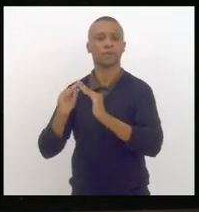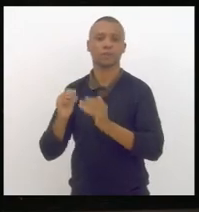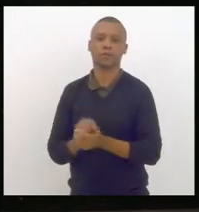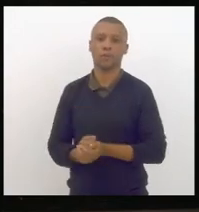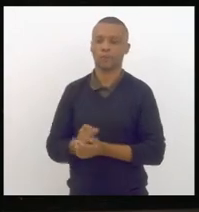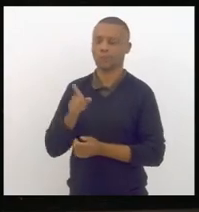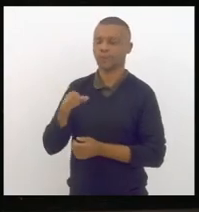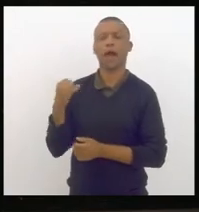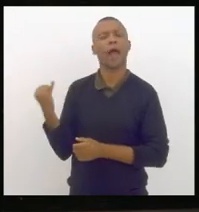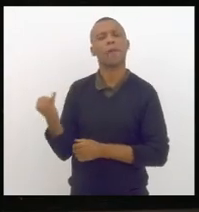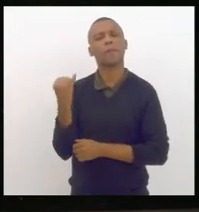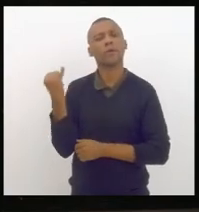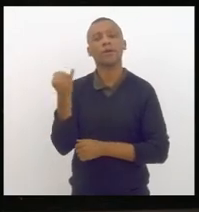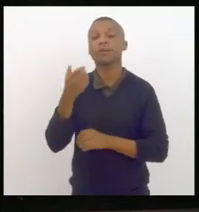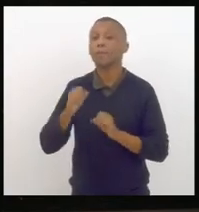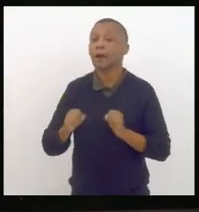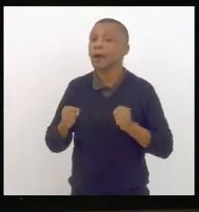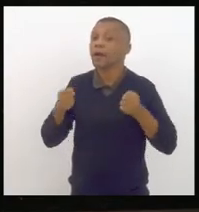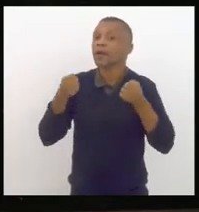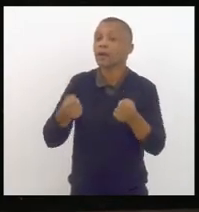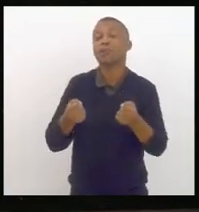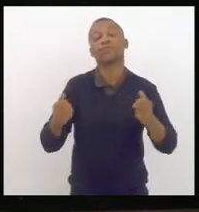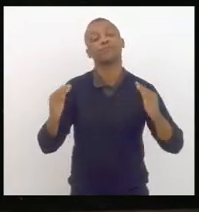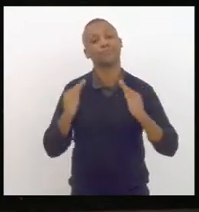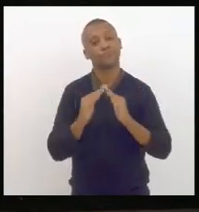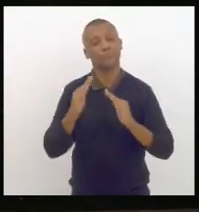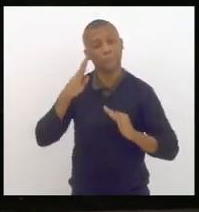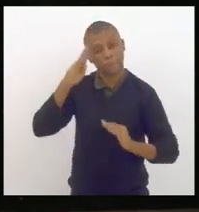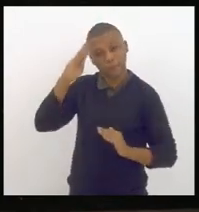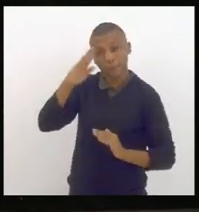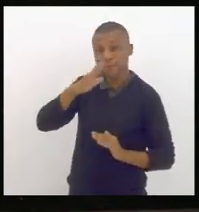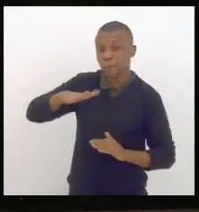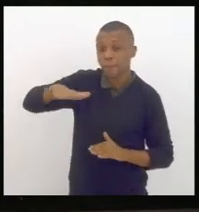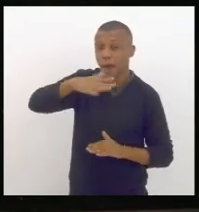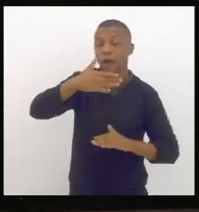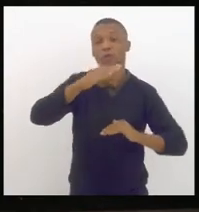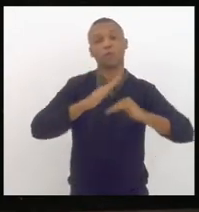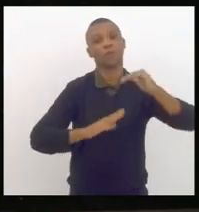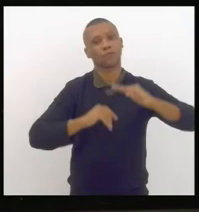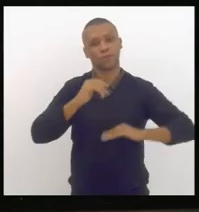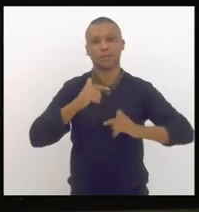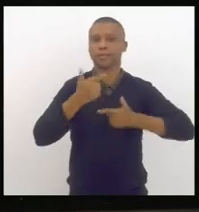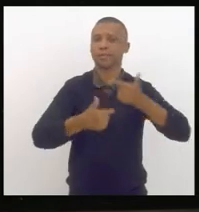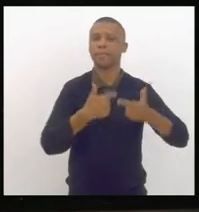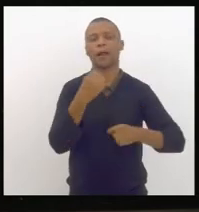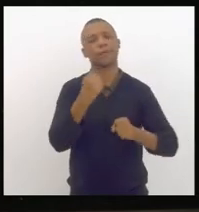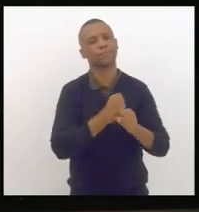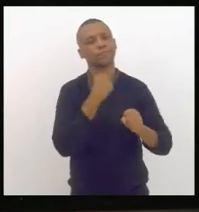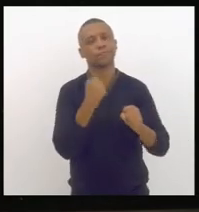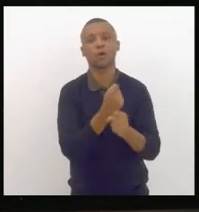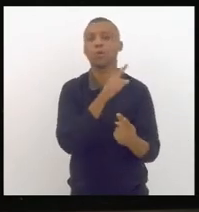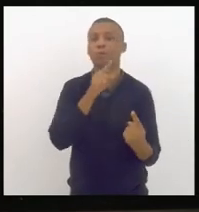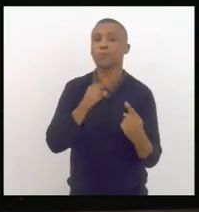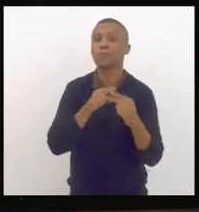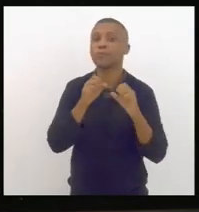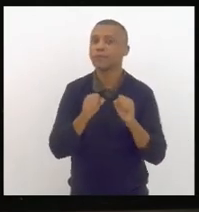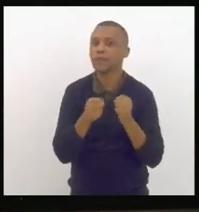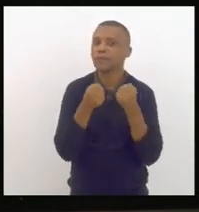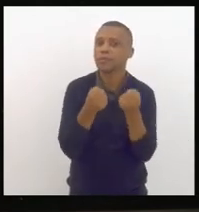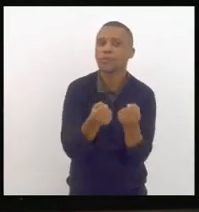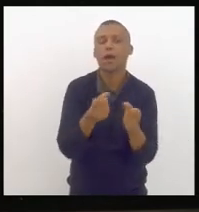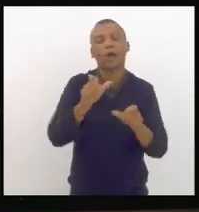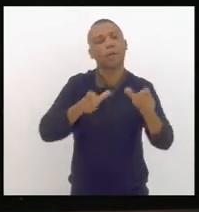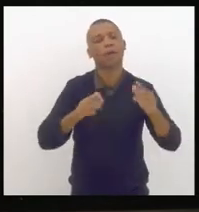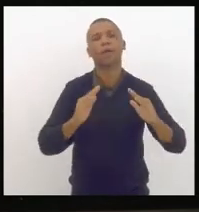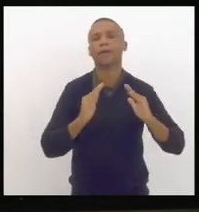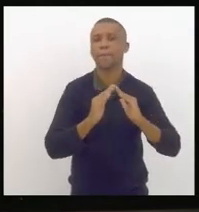orientação, inclusive, para os profissionais da construção civil, para garantir que os moradores e moradoras,